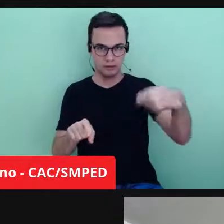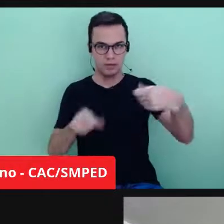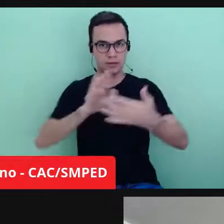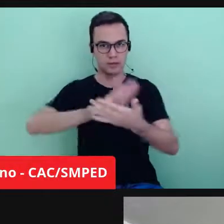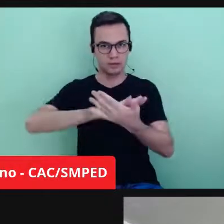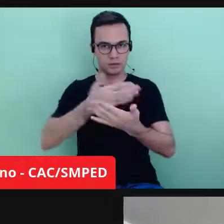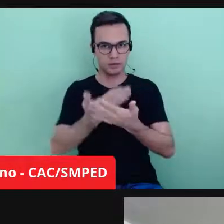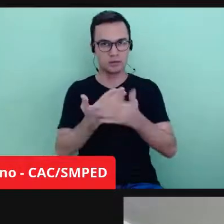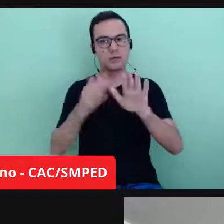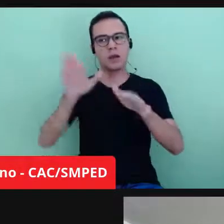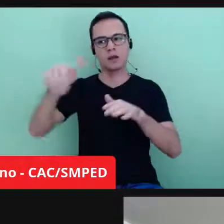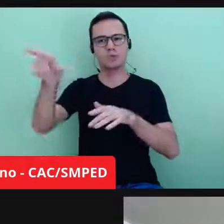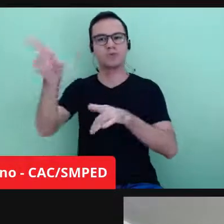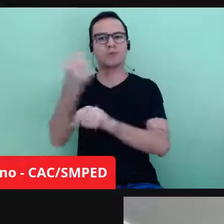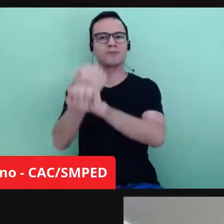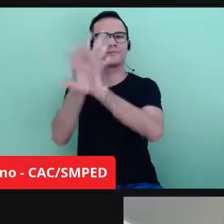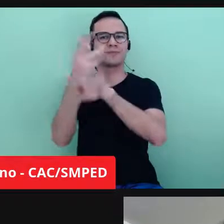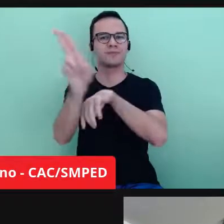de Libras, a gente usava